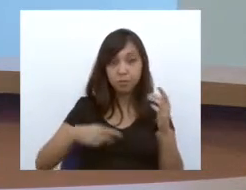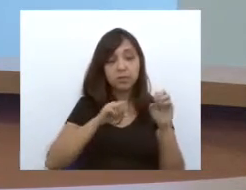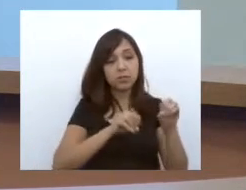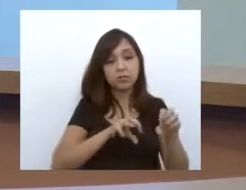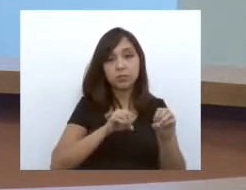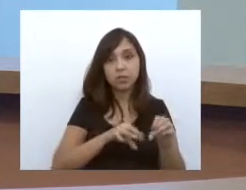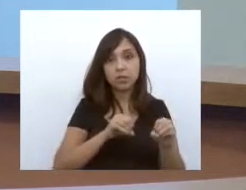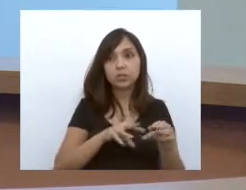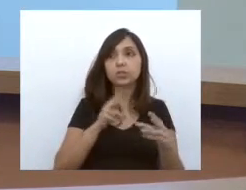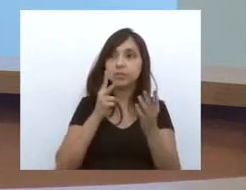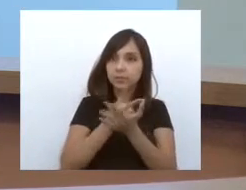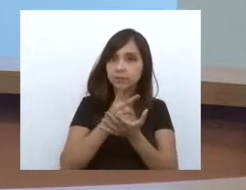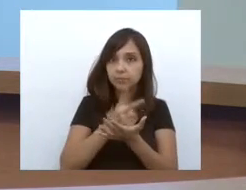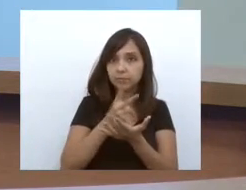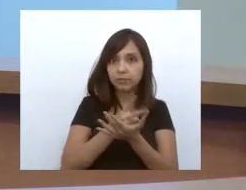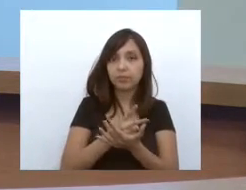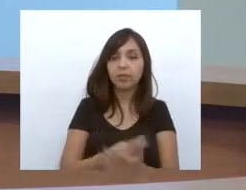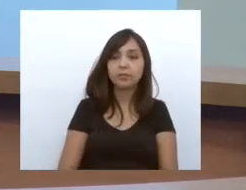que,